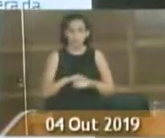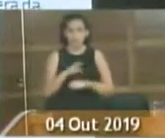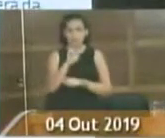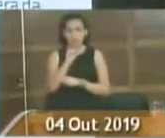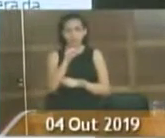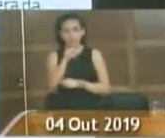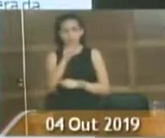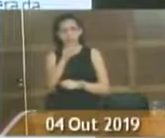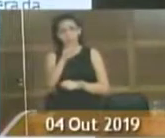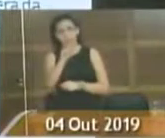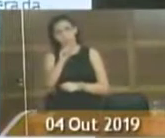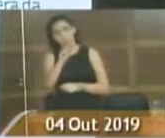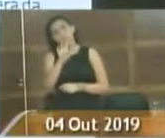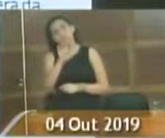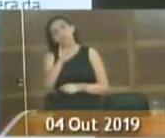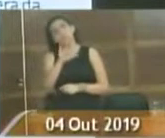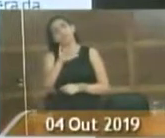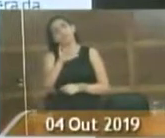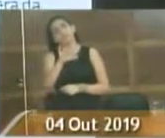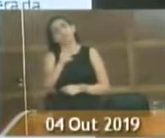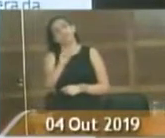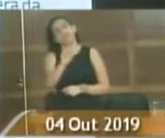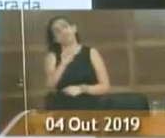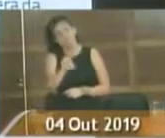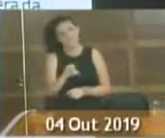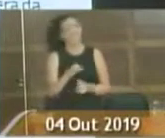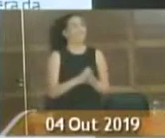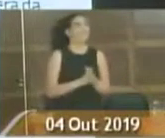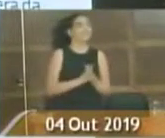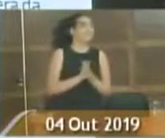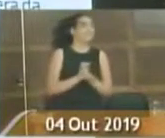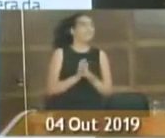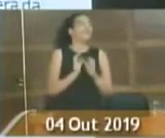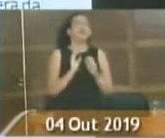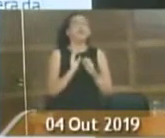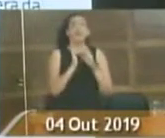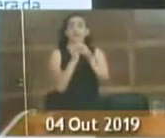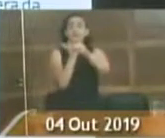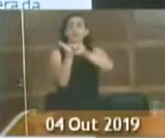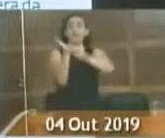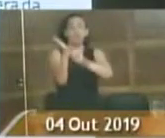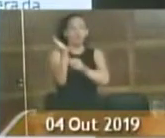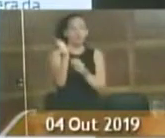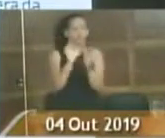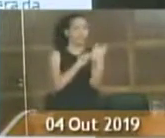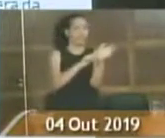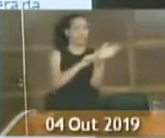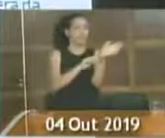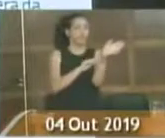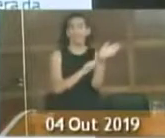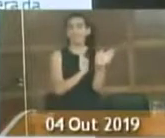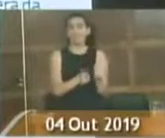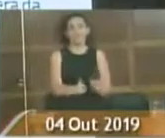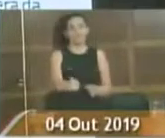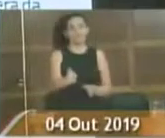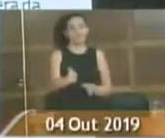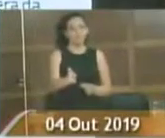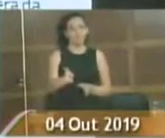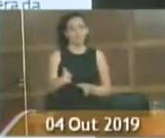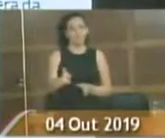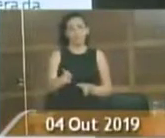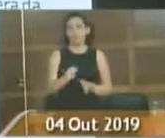que é importante? Manusear sempre esse animalzinho com luva, tá?